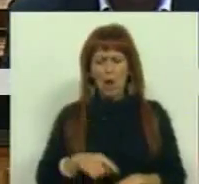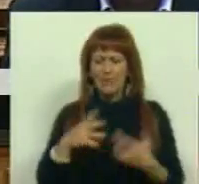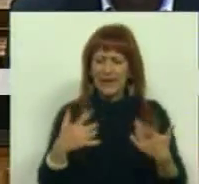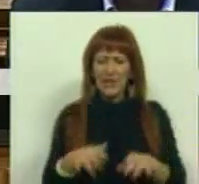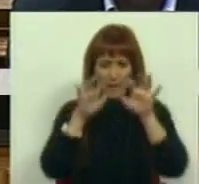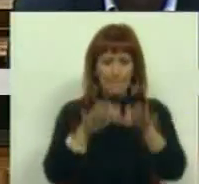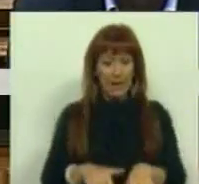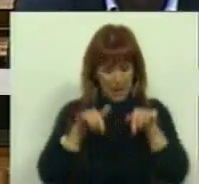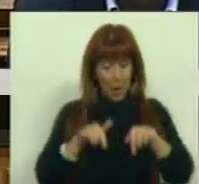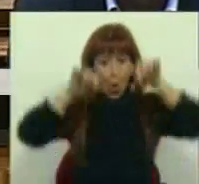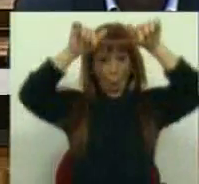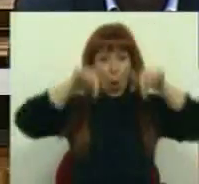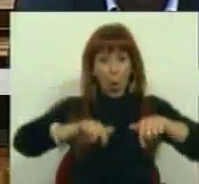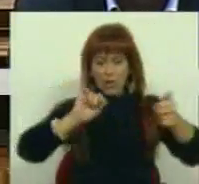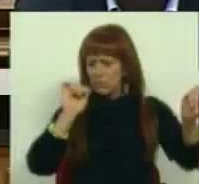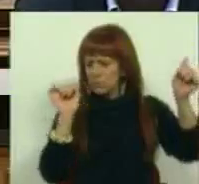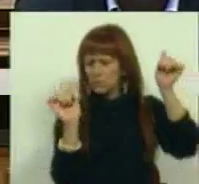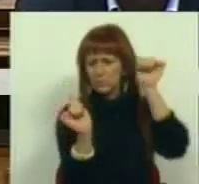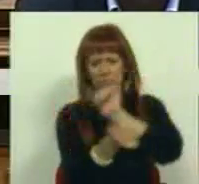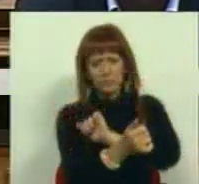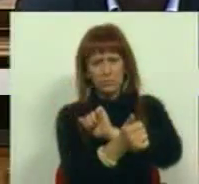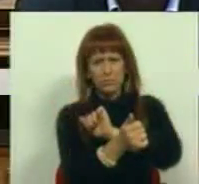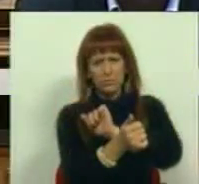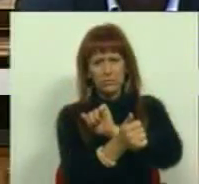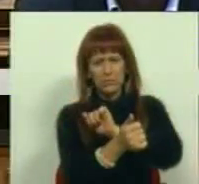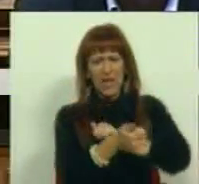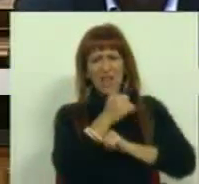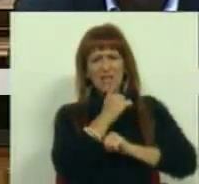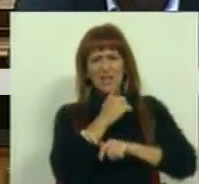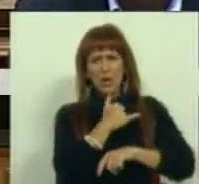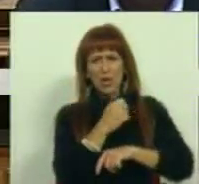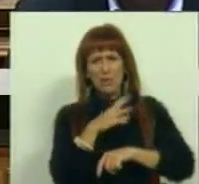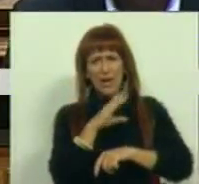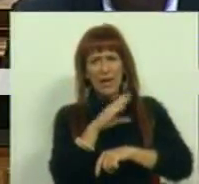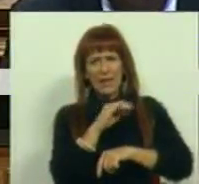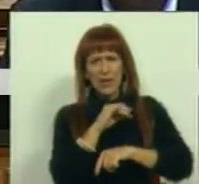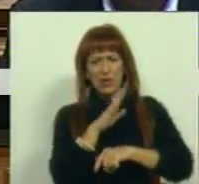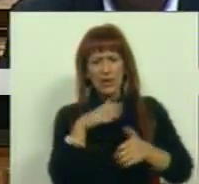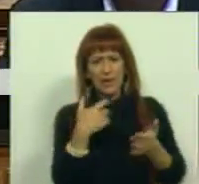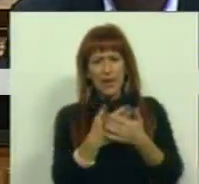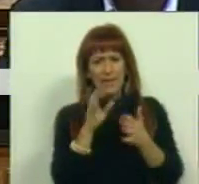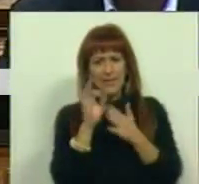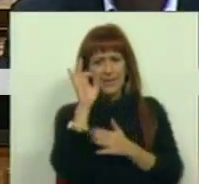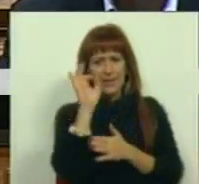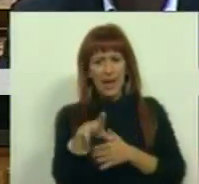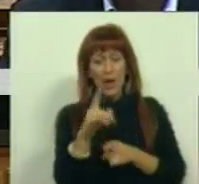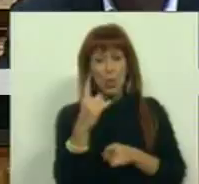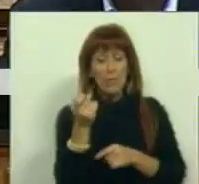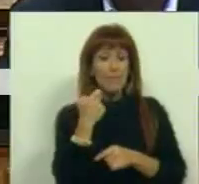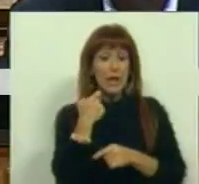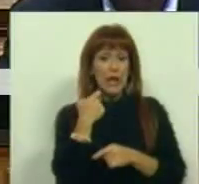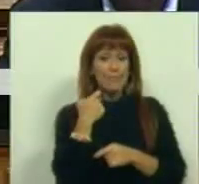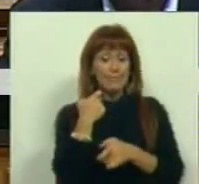deste Parlamento, hoje, inverter a marcha da decisão de 2010 e dar um sinal ao